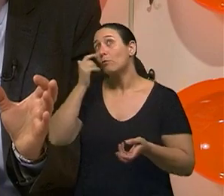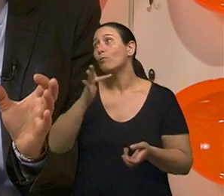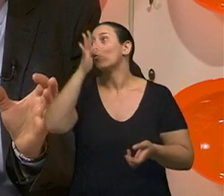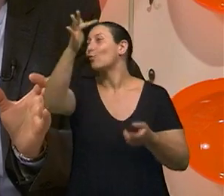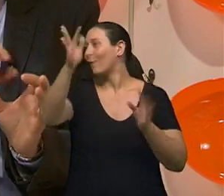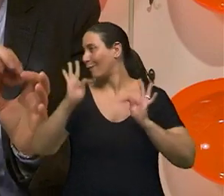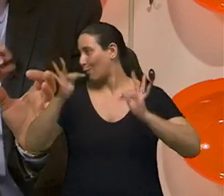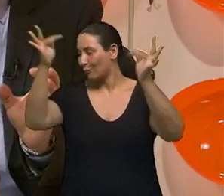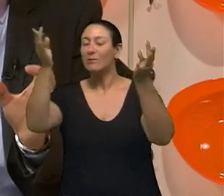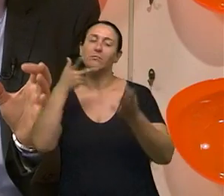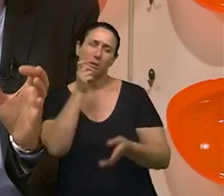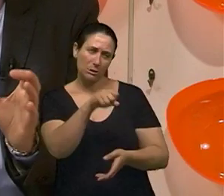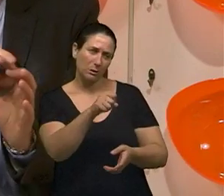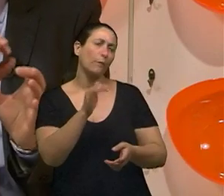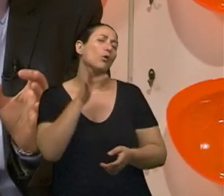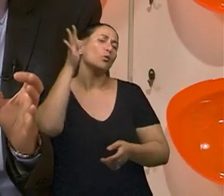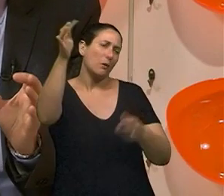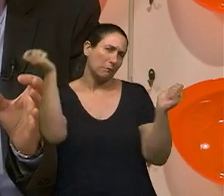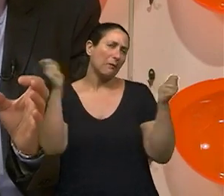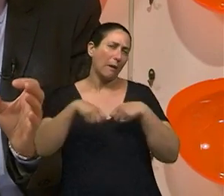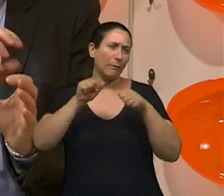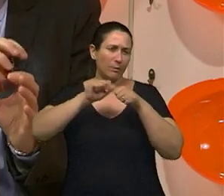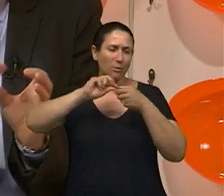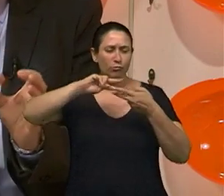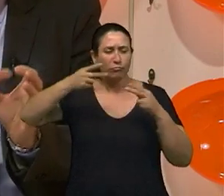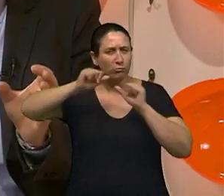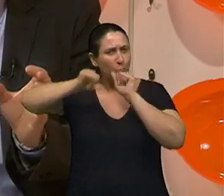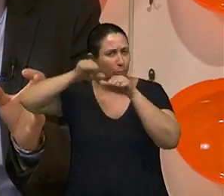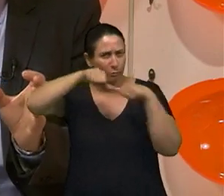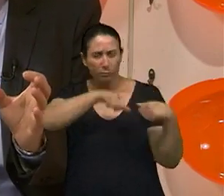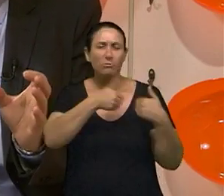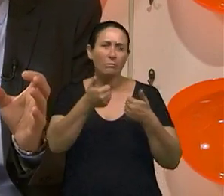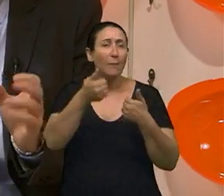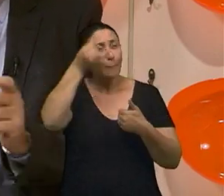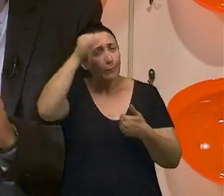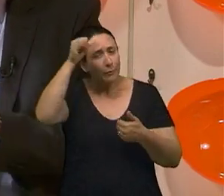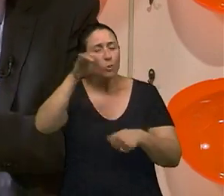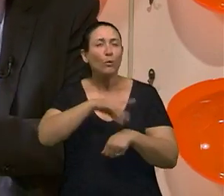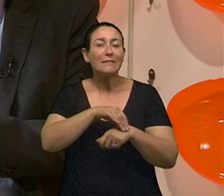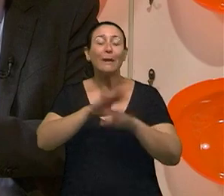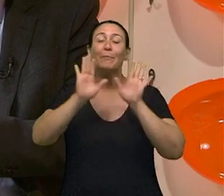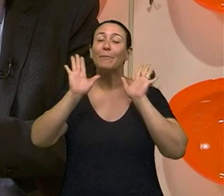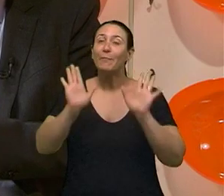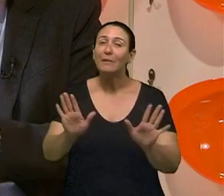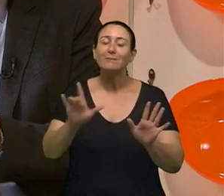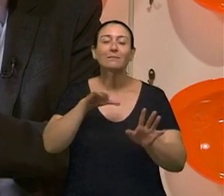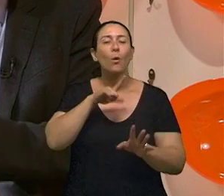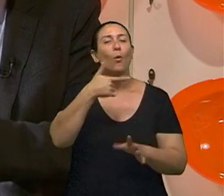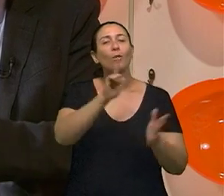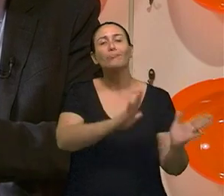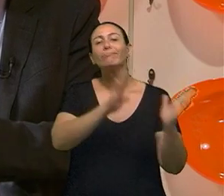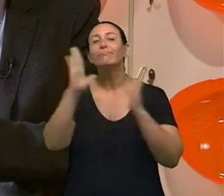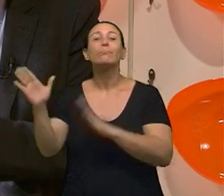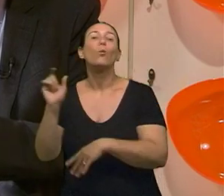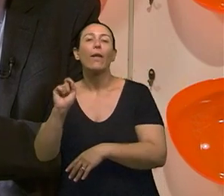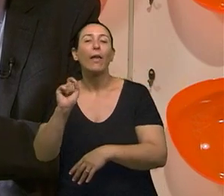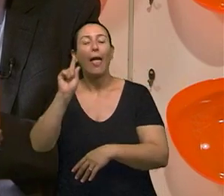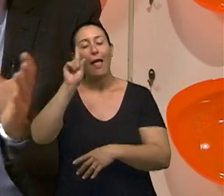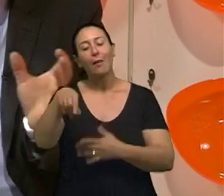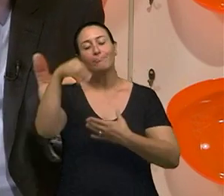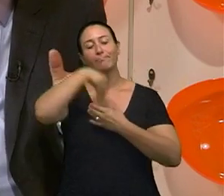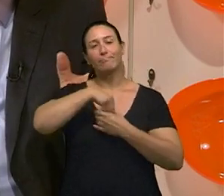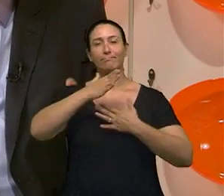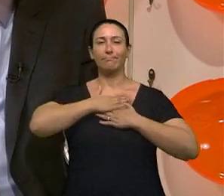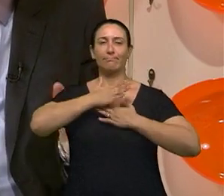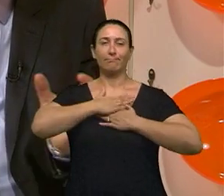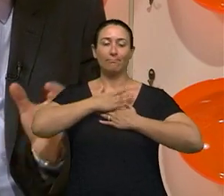provavelmente vamos poder tirar gem modificar colocar de novo ou até prevenir as doenças e uma outra parte que é ambiental né